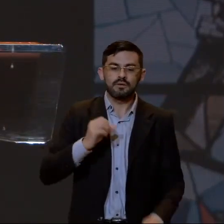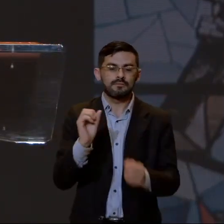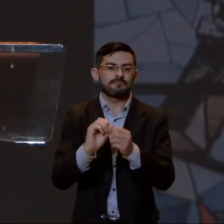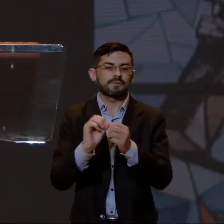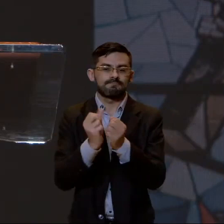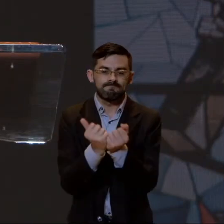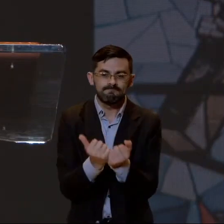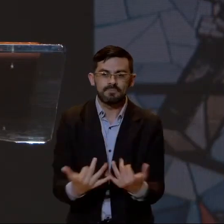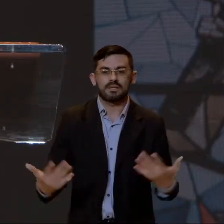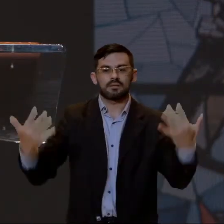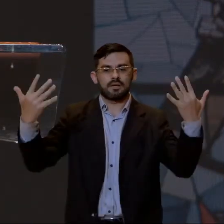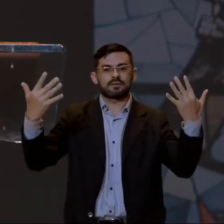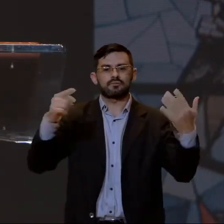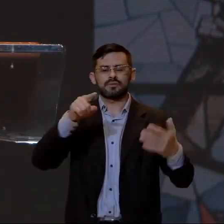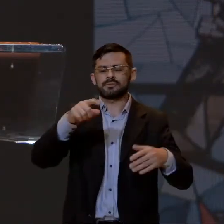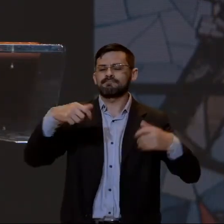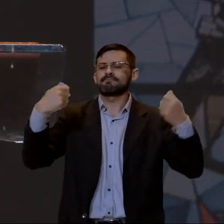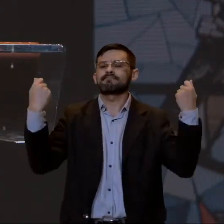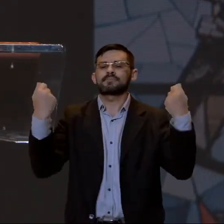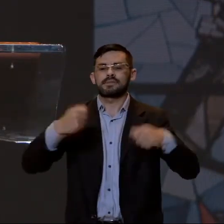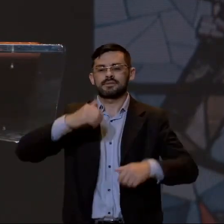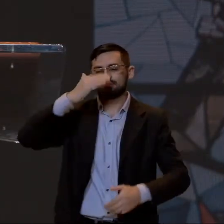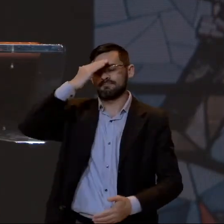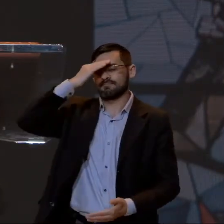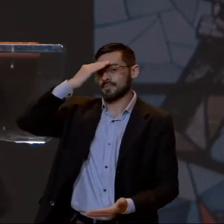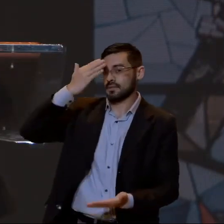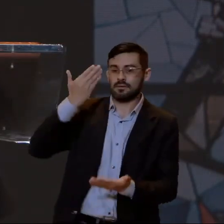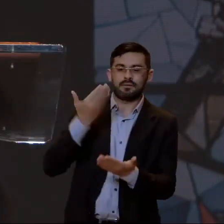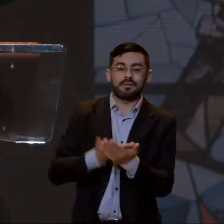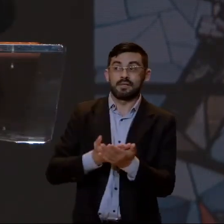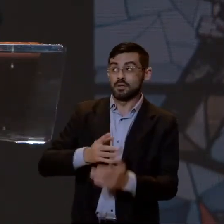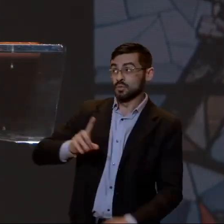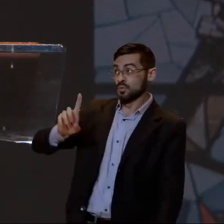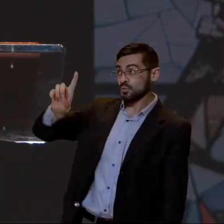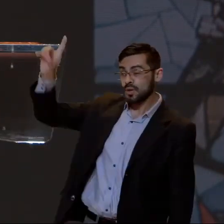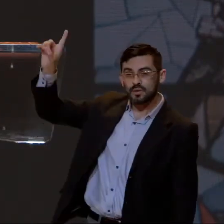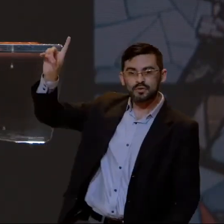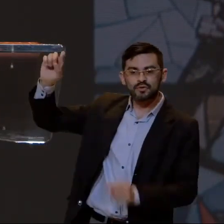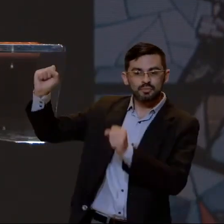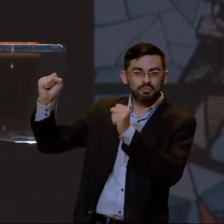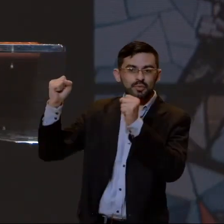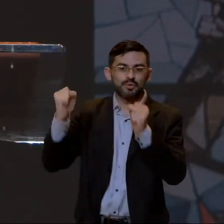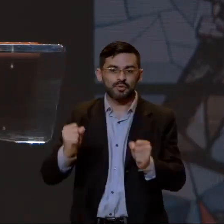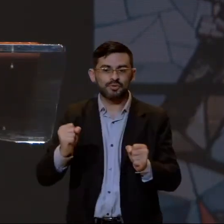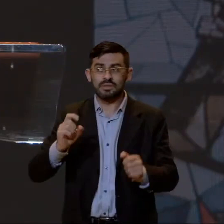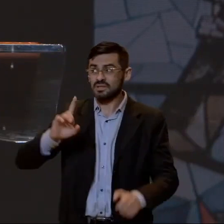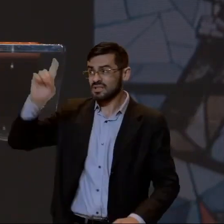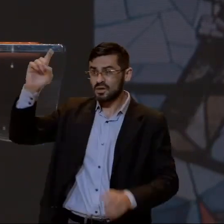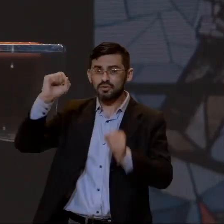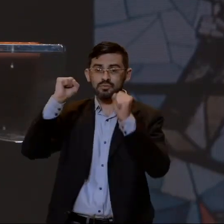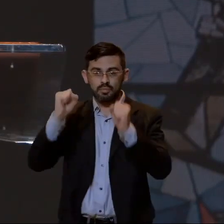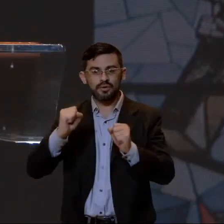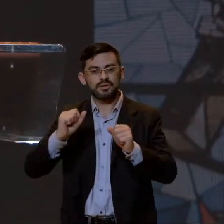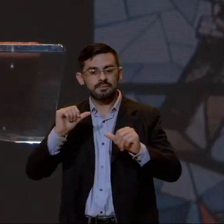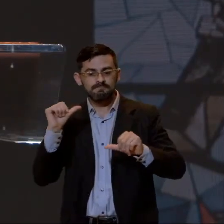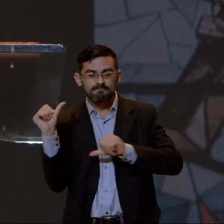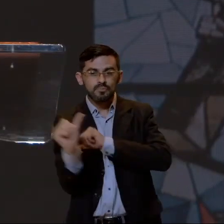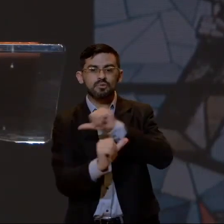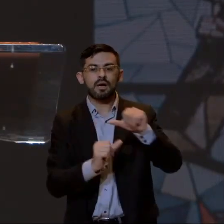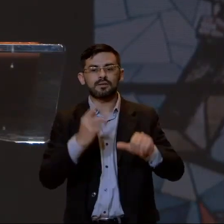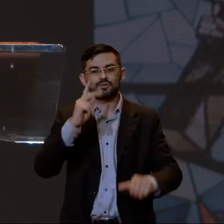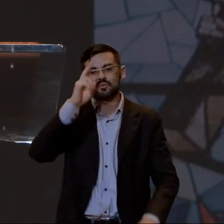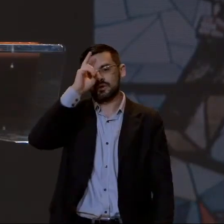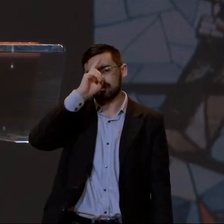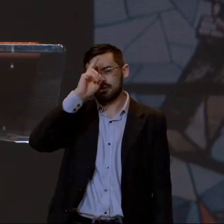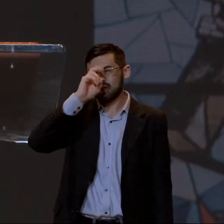milagres. Você precisa crer no Deus Todo-Poderoso. Ele hoje pode mudar a tua história. Ele é o